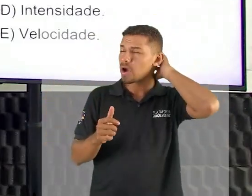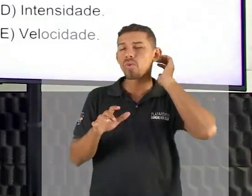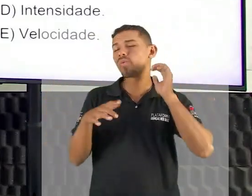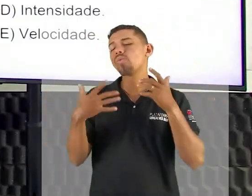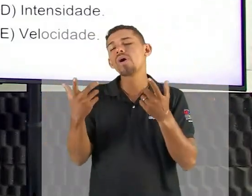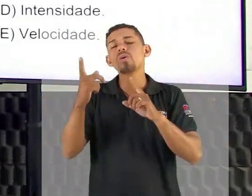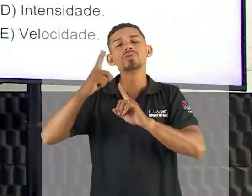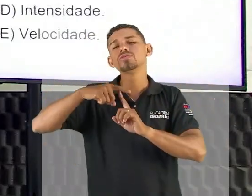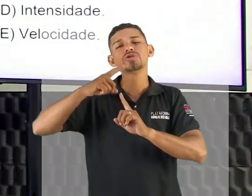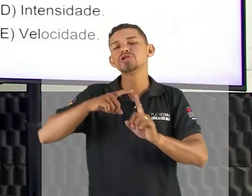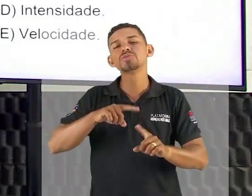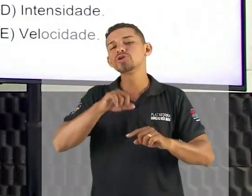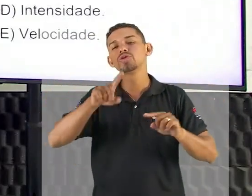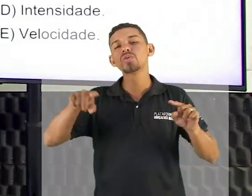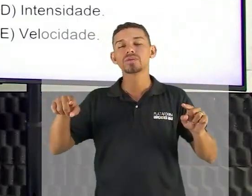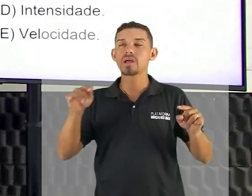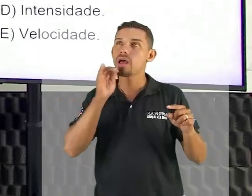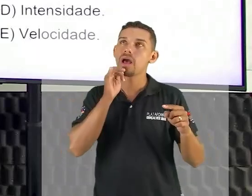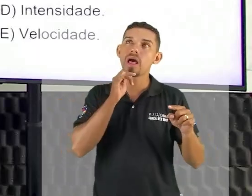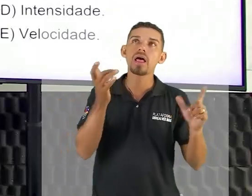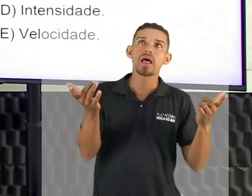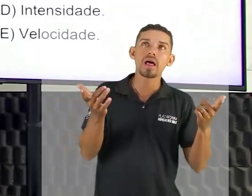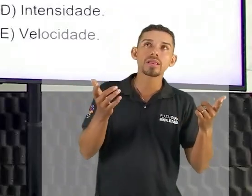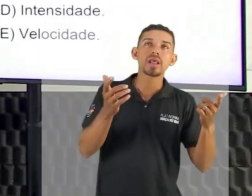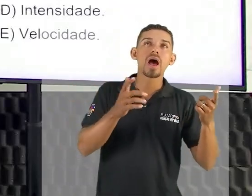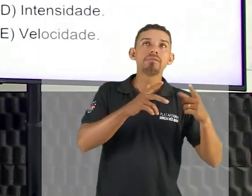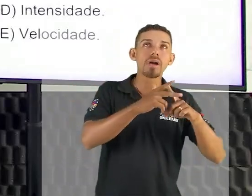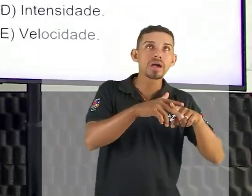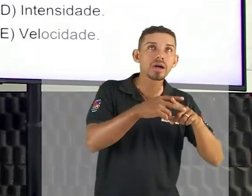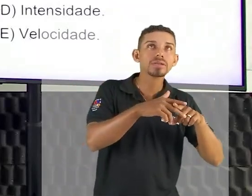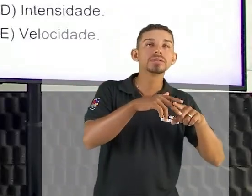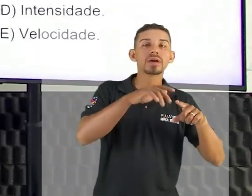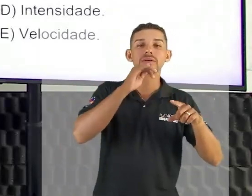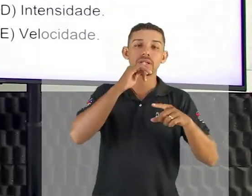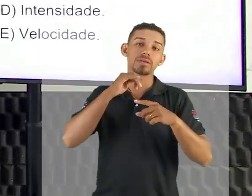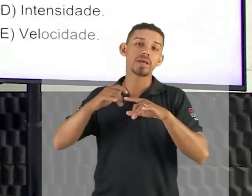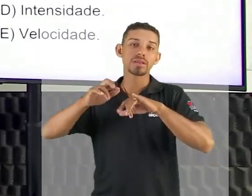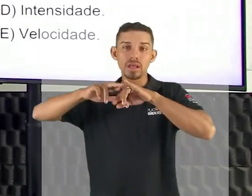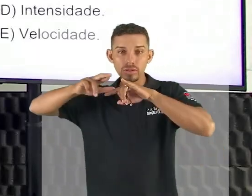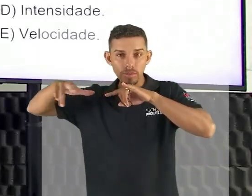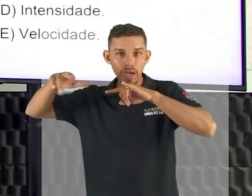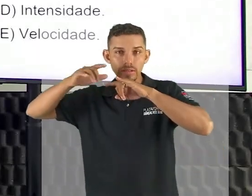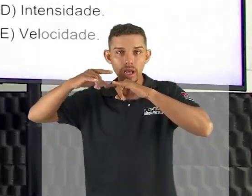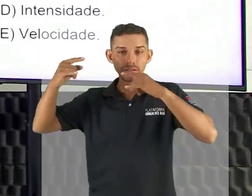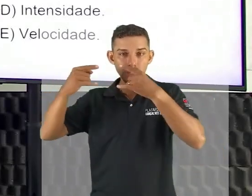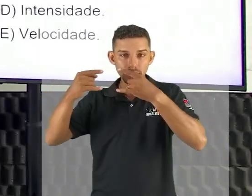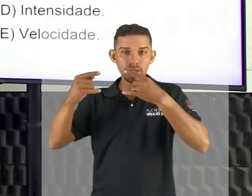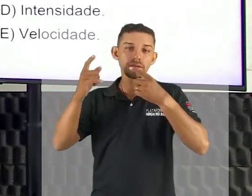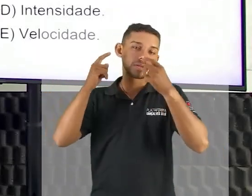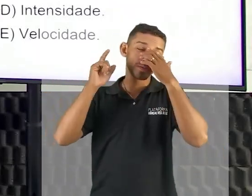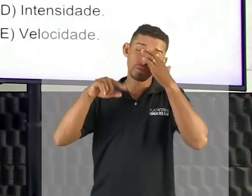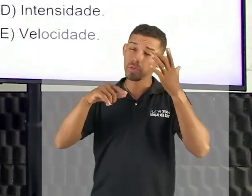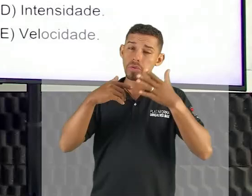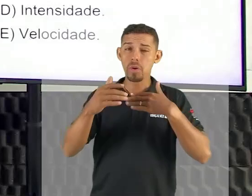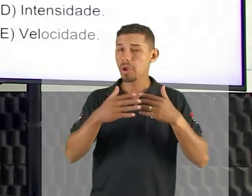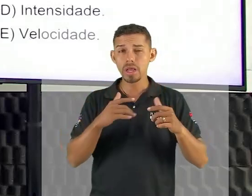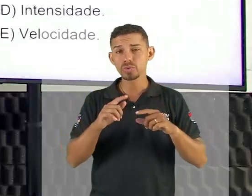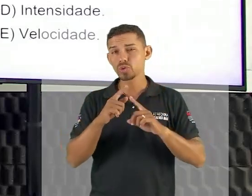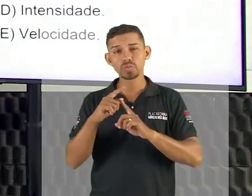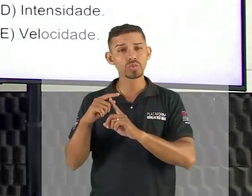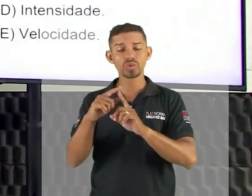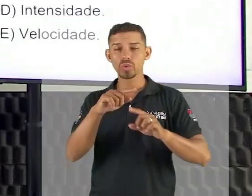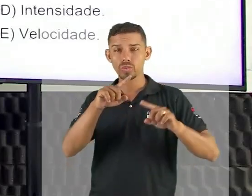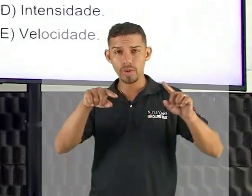é o tipo de onda tem a tem as ondas mecânicas e as ondas eletromagnéticas acontece com qualquer tipo de